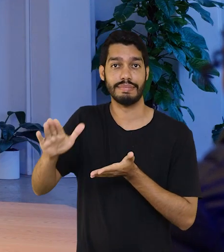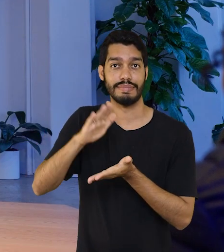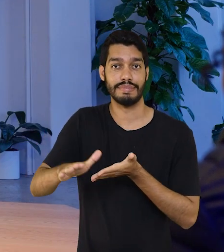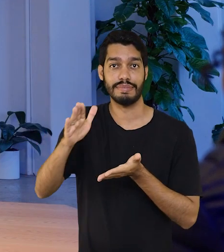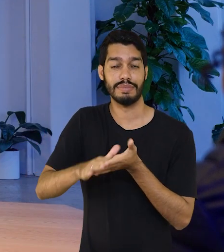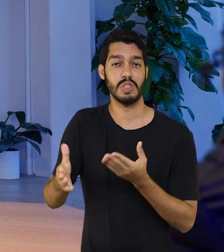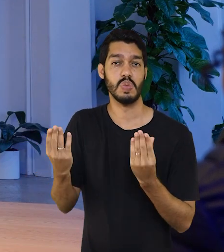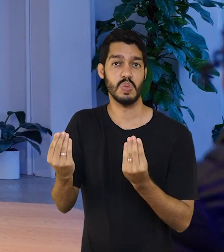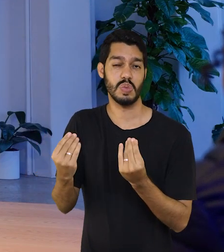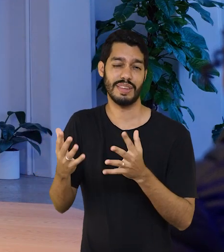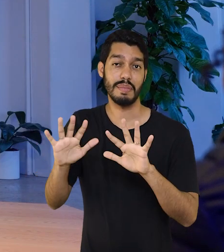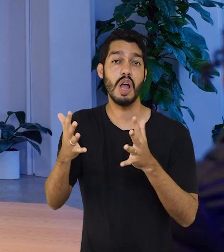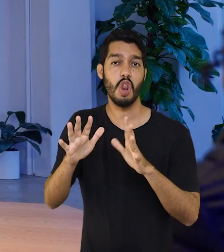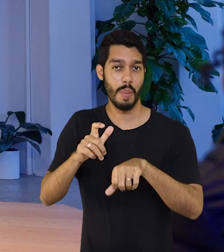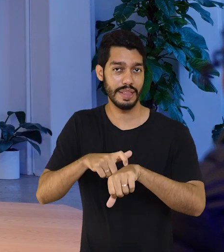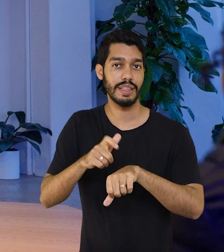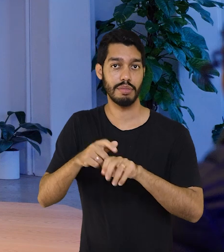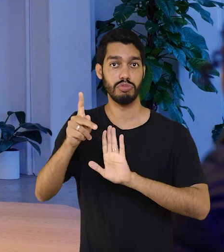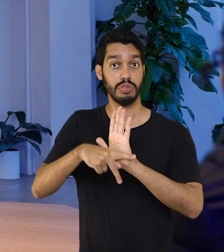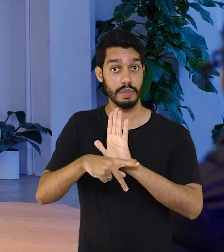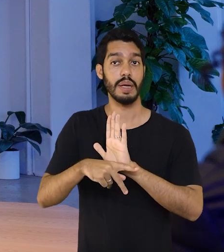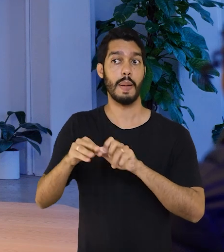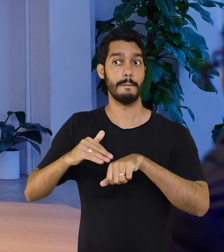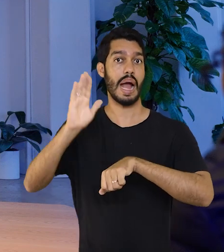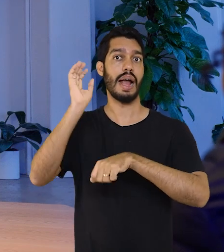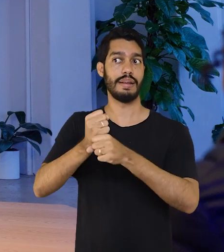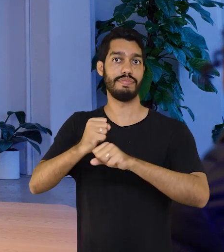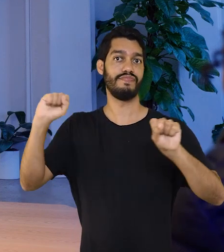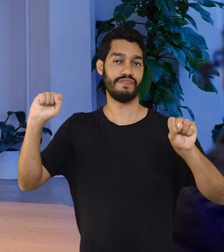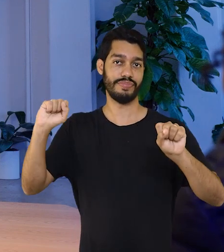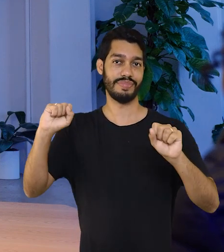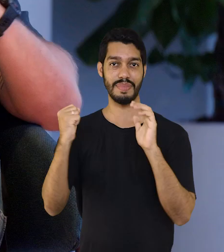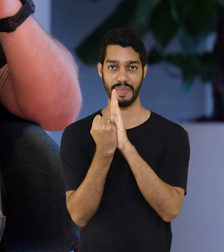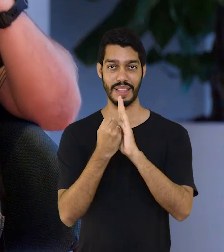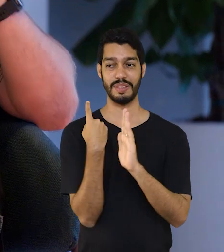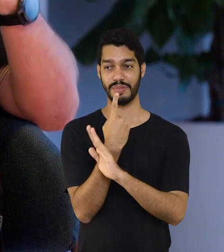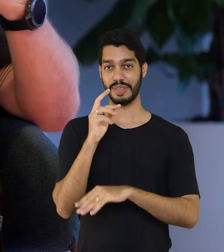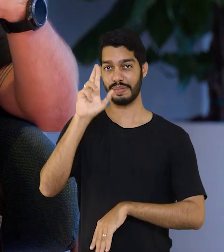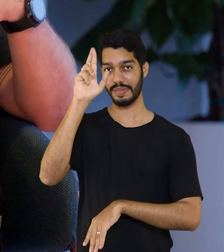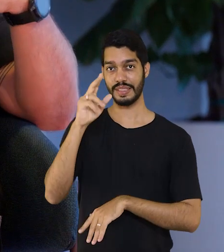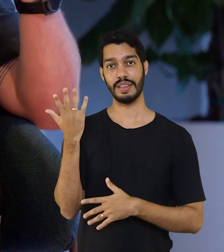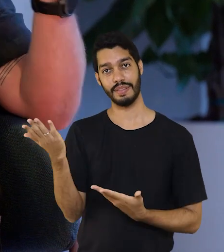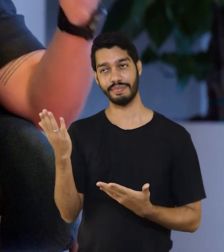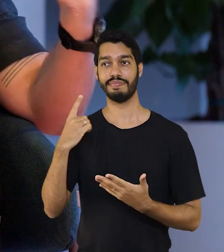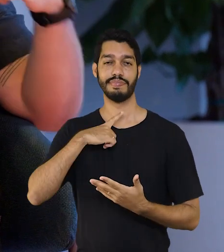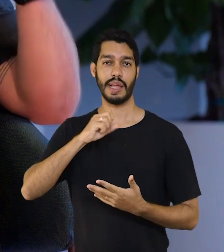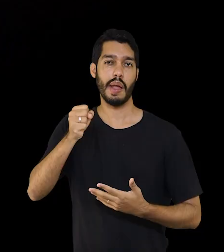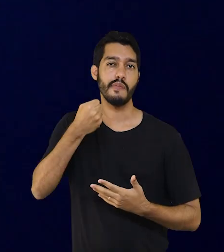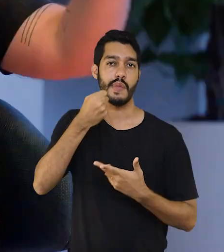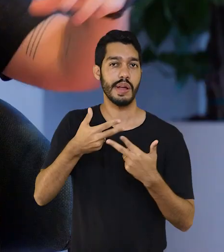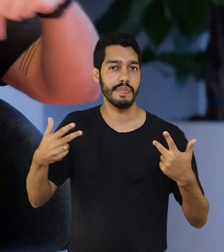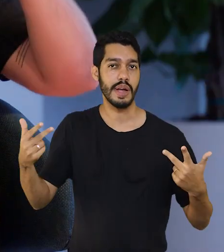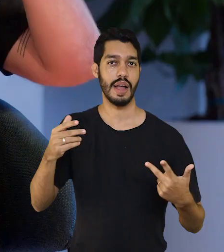Isso. Acima de um quarto do ano. Esse era o tempo médio dos grandes projetos mundiais. Então, as marcas que a gente cuida lá é